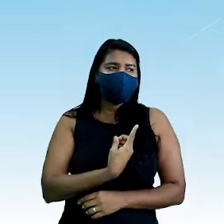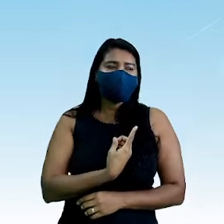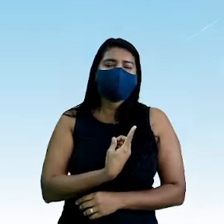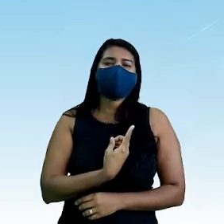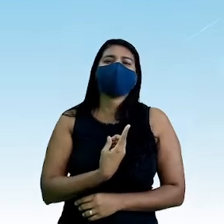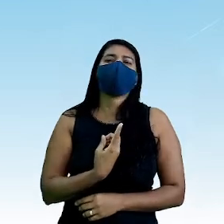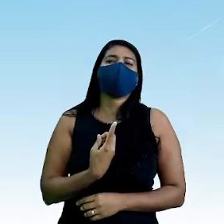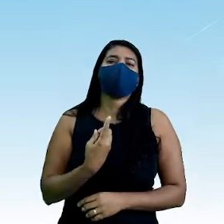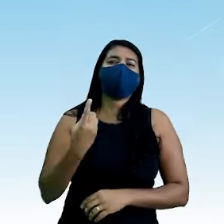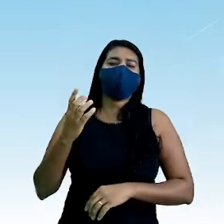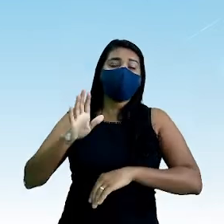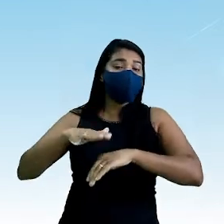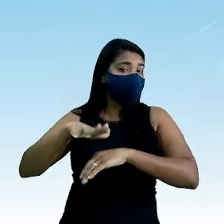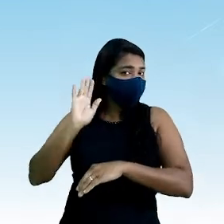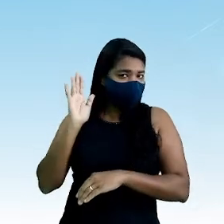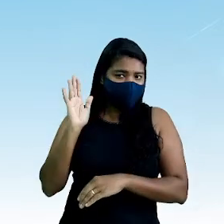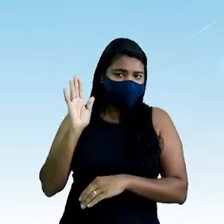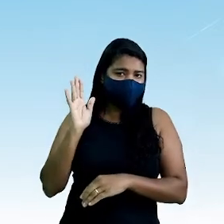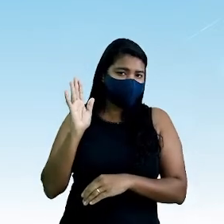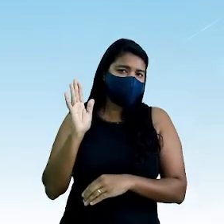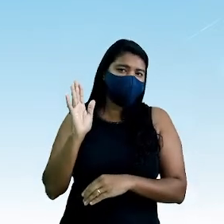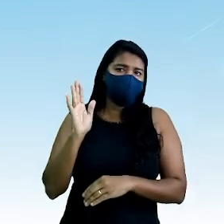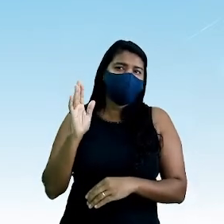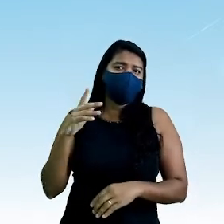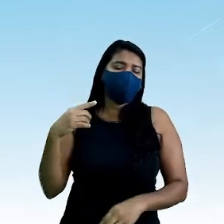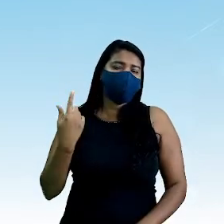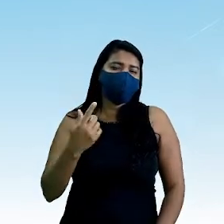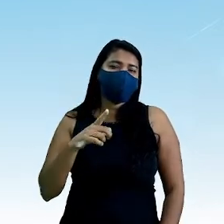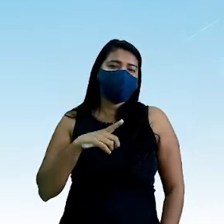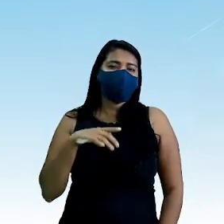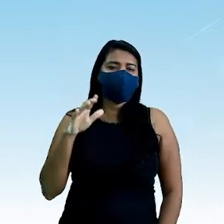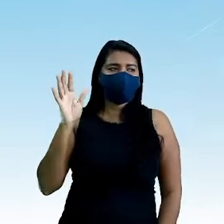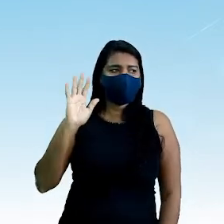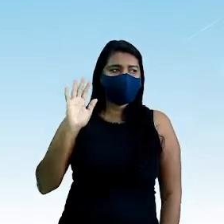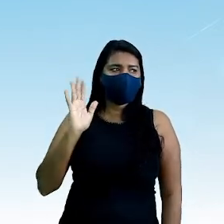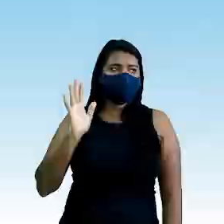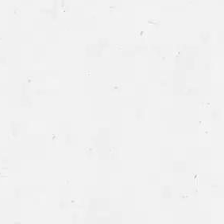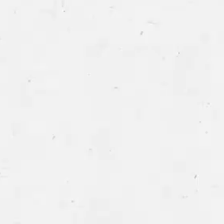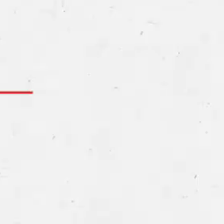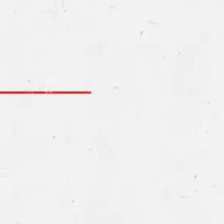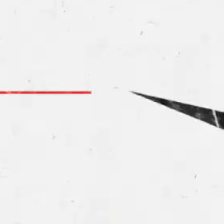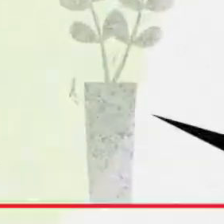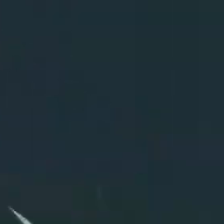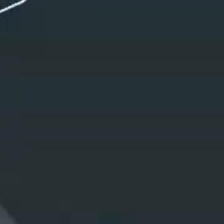dos maiores ritmos que a gente tem. Até a próxima, pessoal!